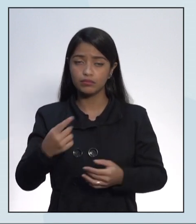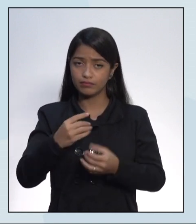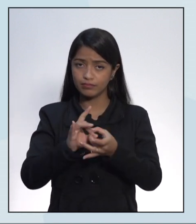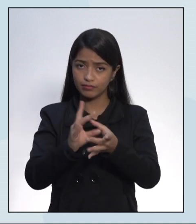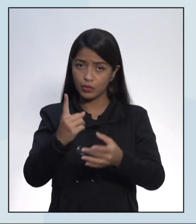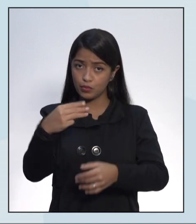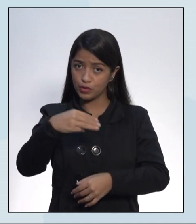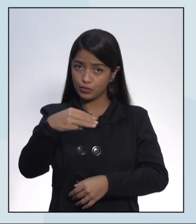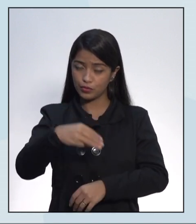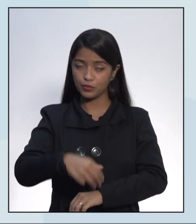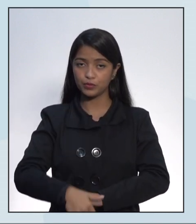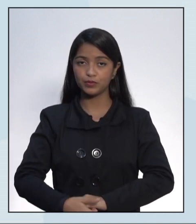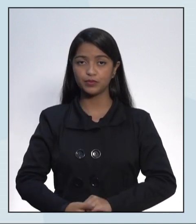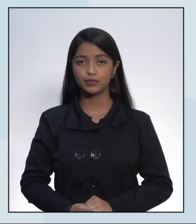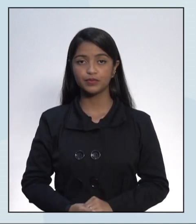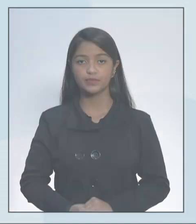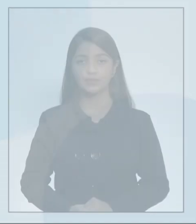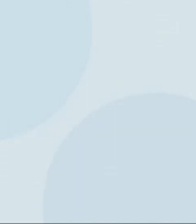lá.